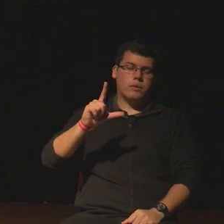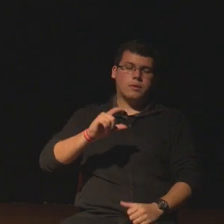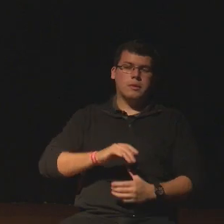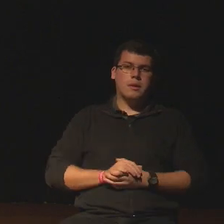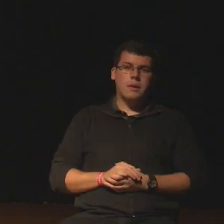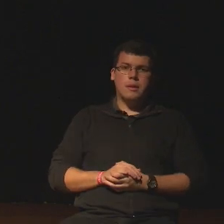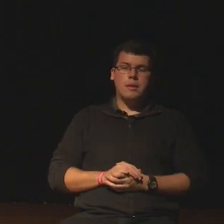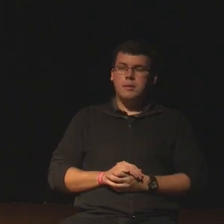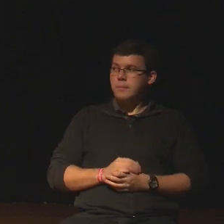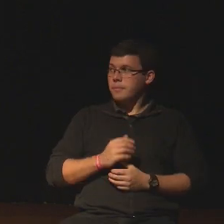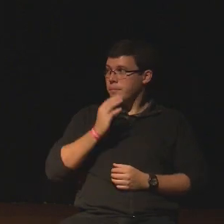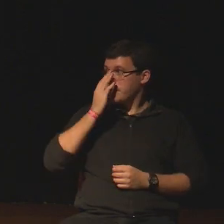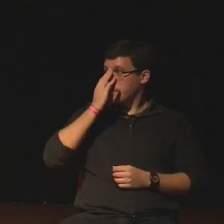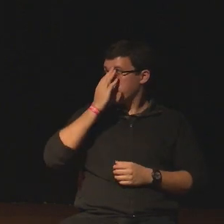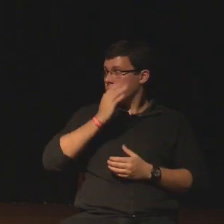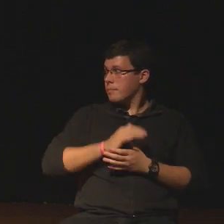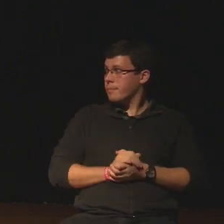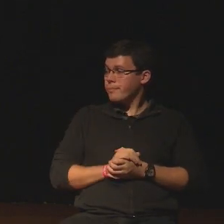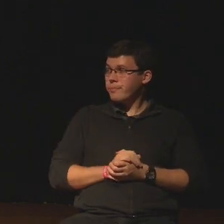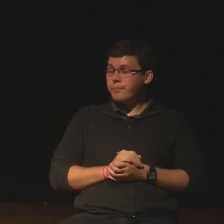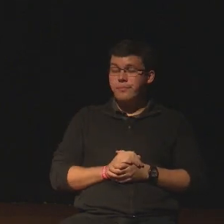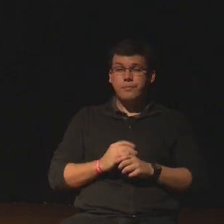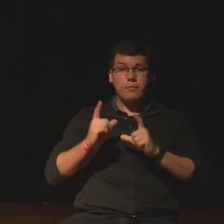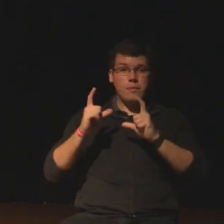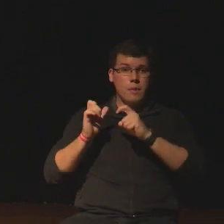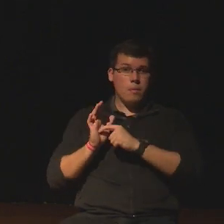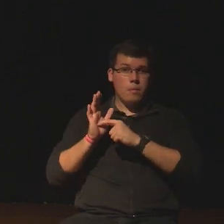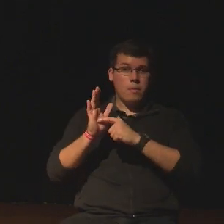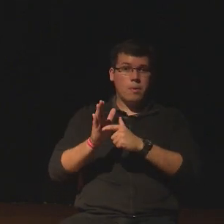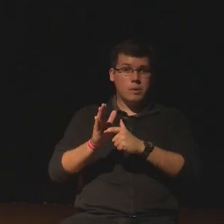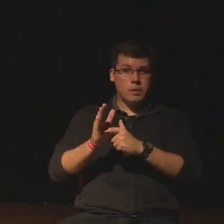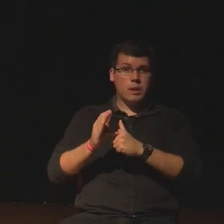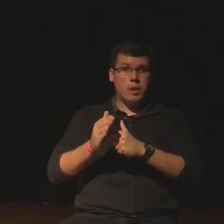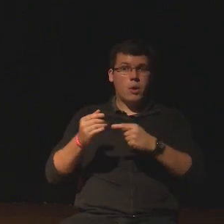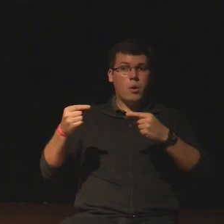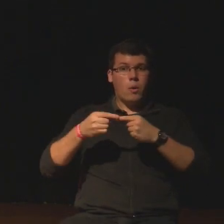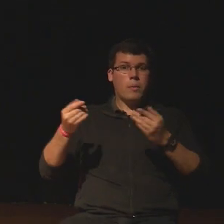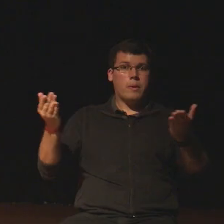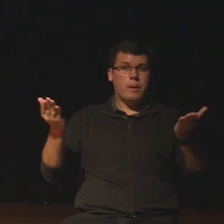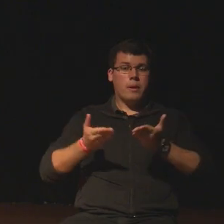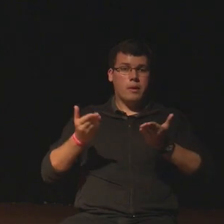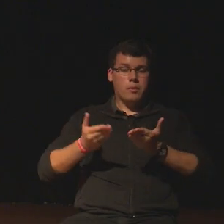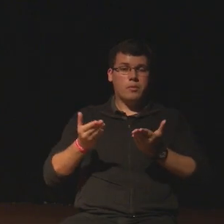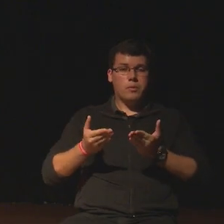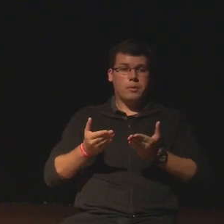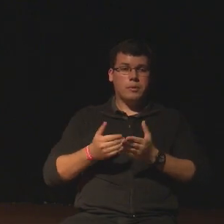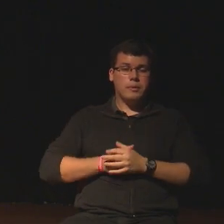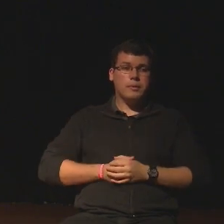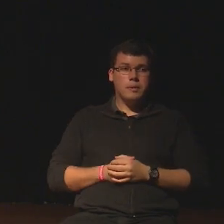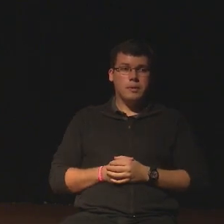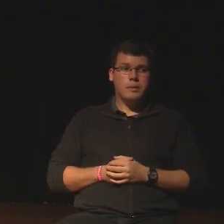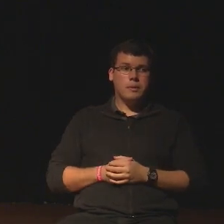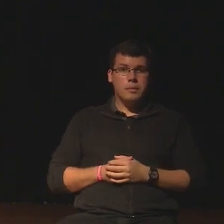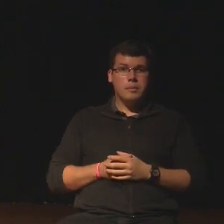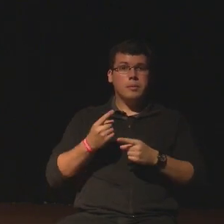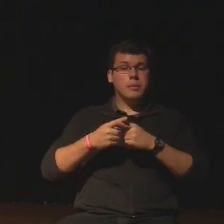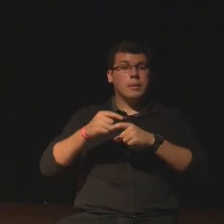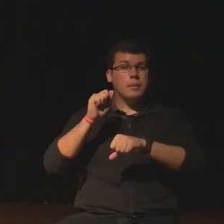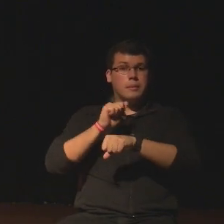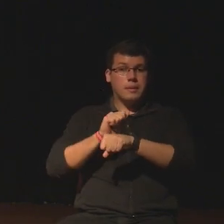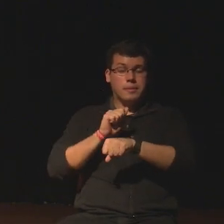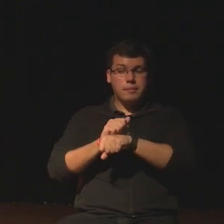Aqui a situação atual da praça, que pela interdição, ela ainda tem